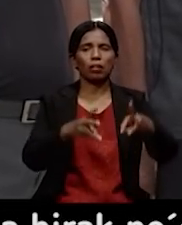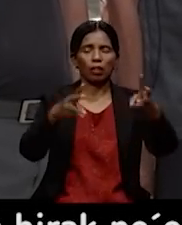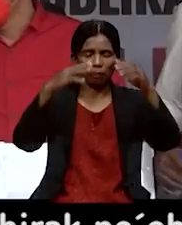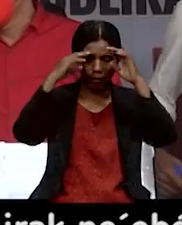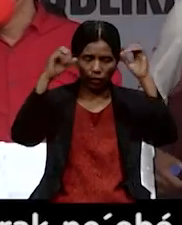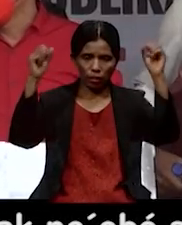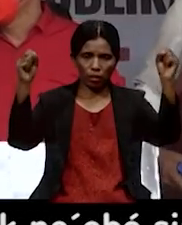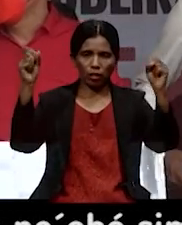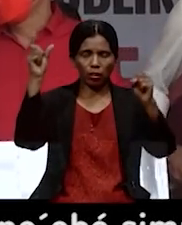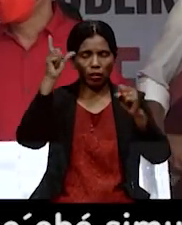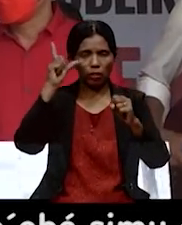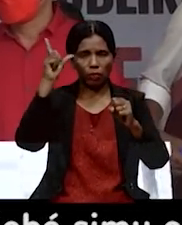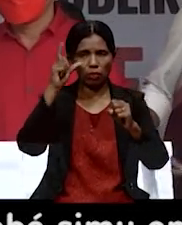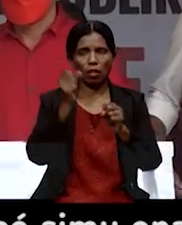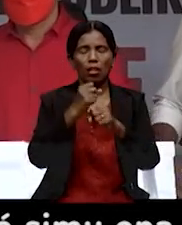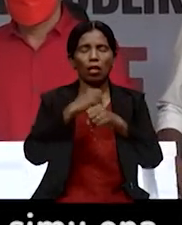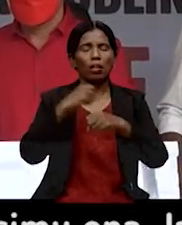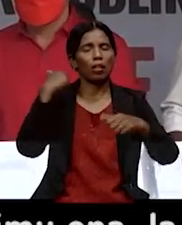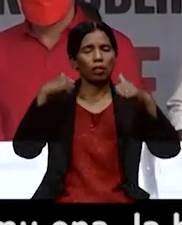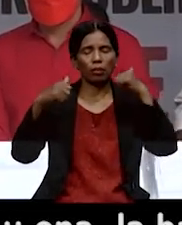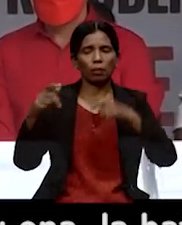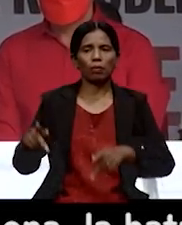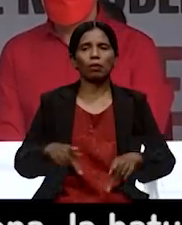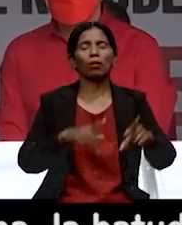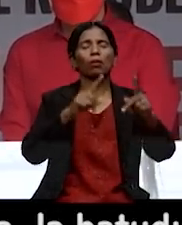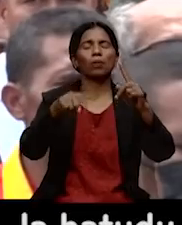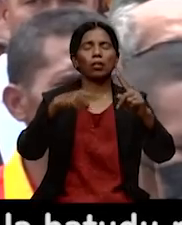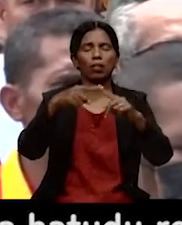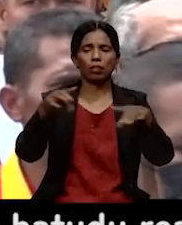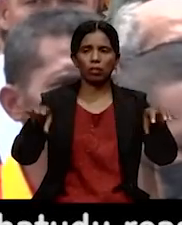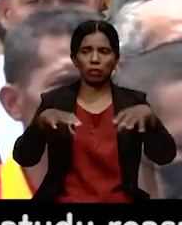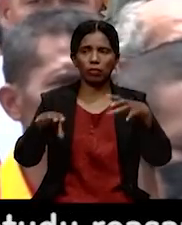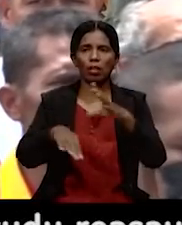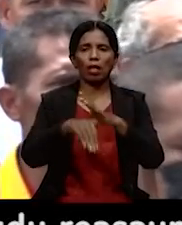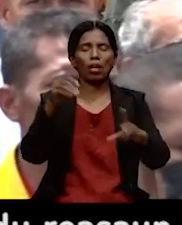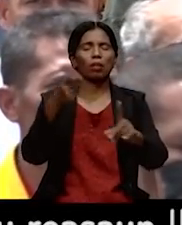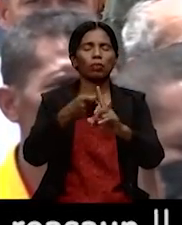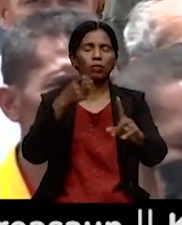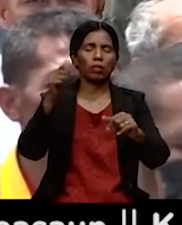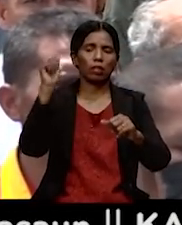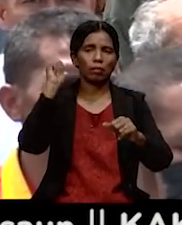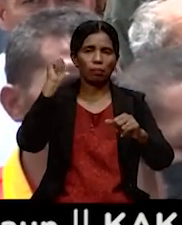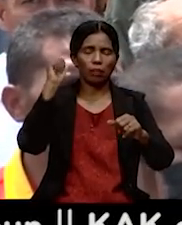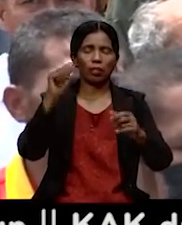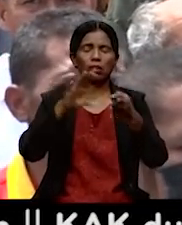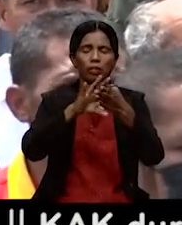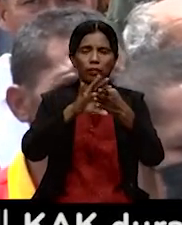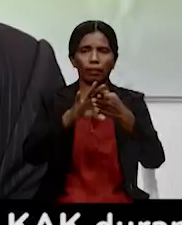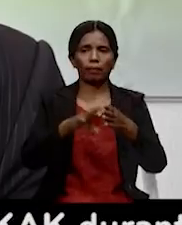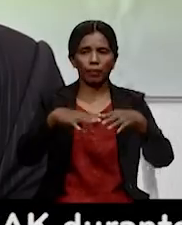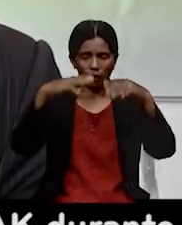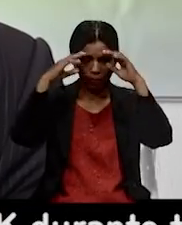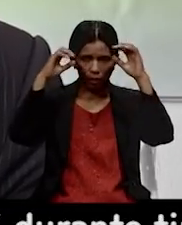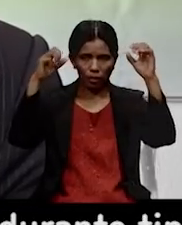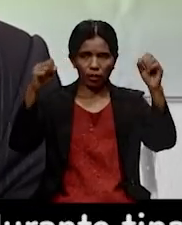Francisco Guterres Luolo, halau atividade pública wan hira serviço fora husi campanha eleitoral. Presidente República,